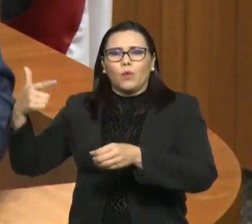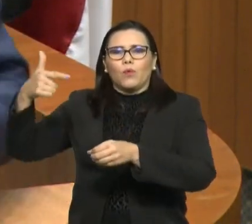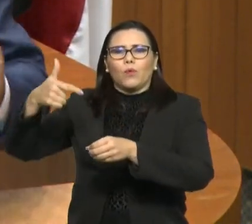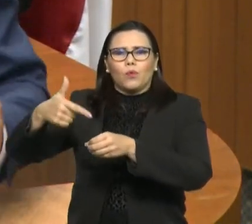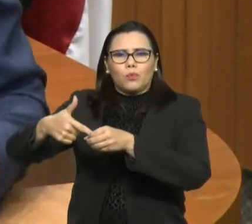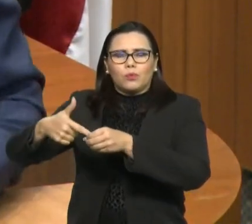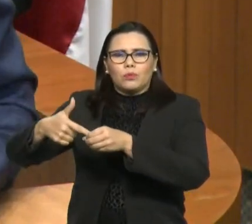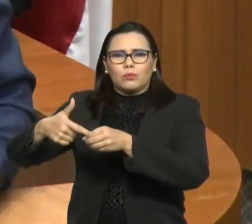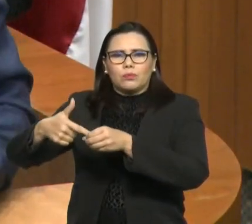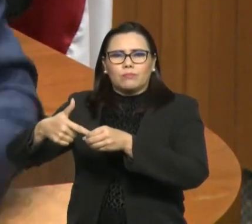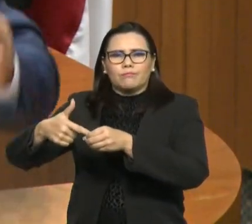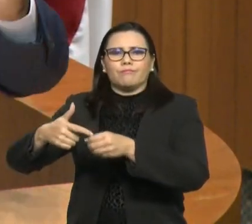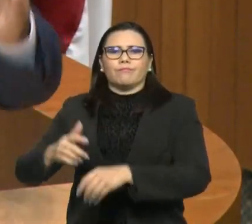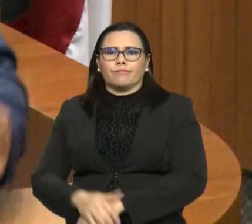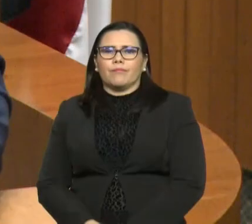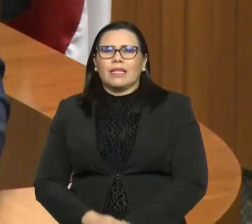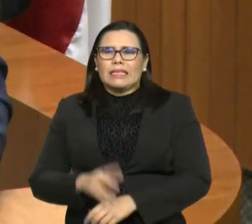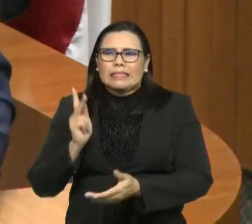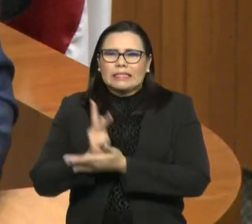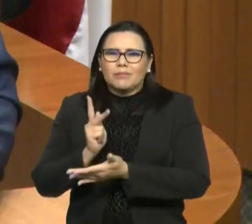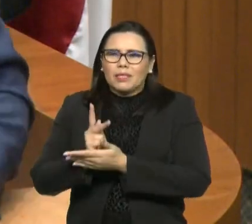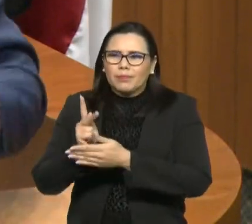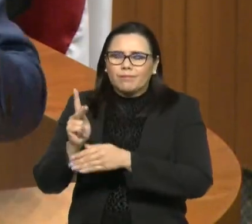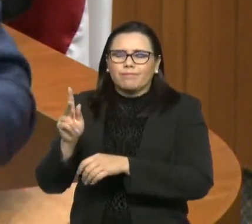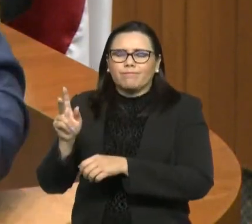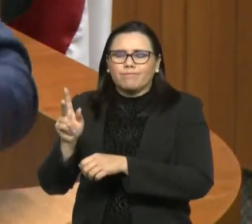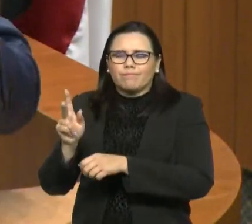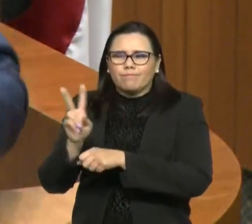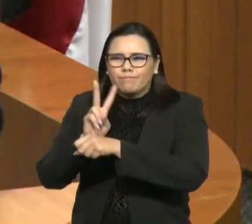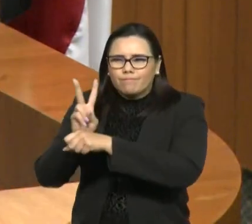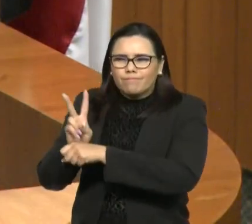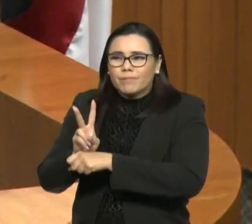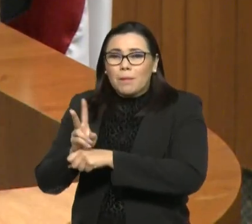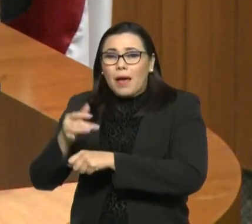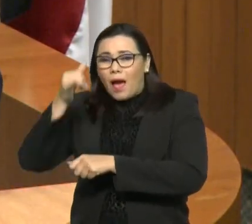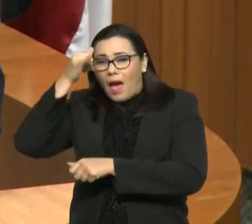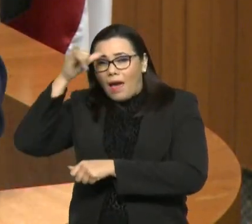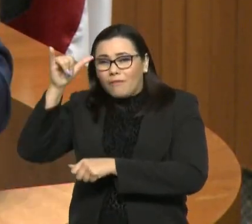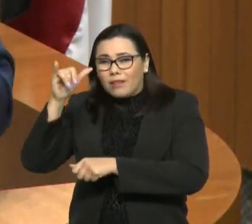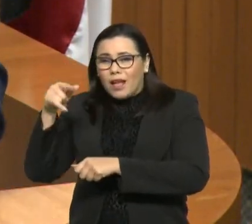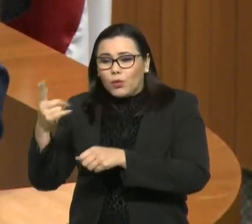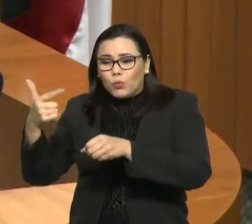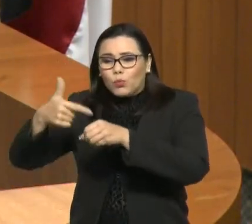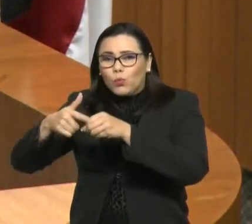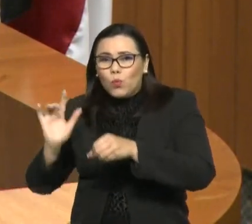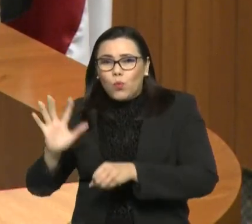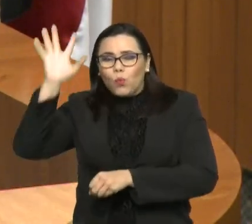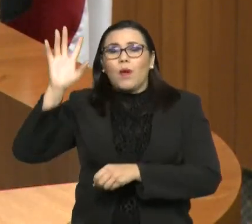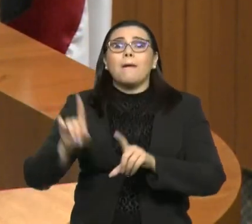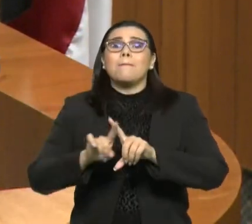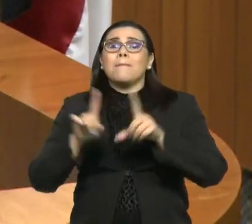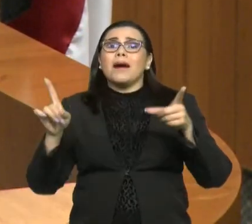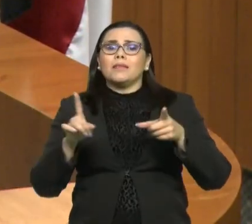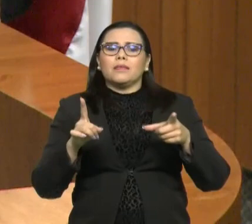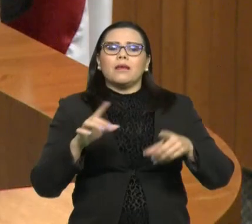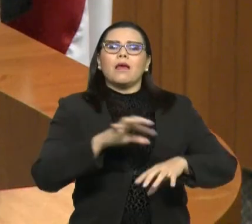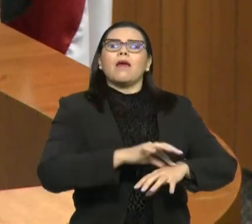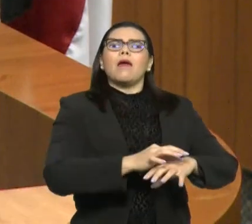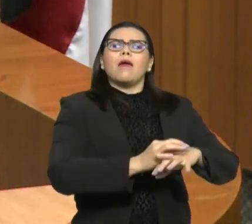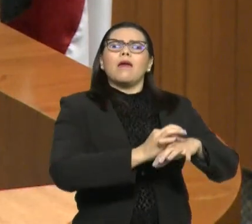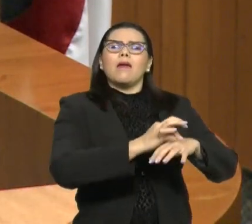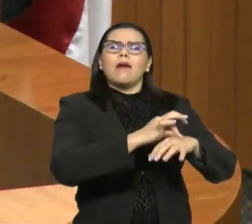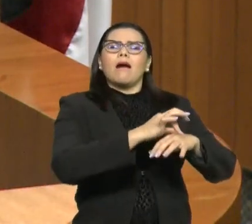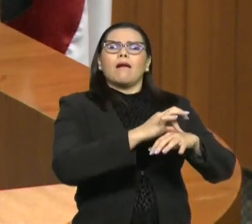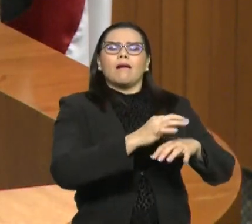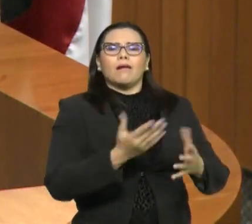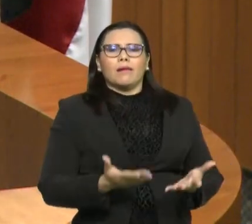uma discrepância muito grande na produção de carne com o preço de quem realmente